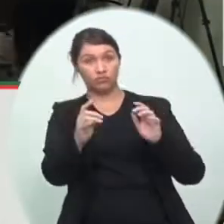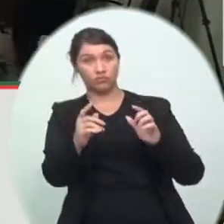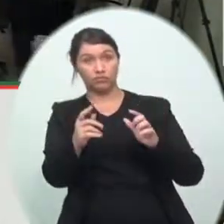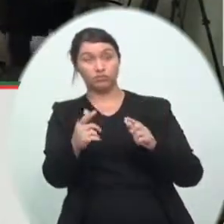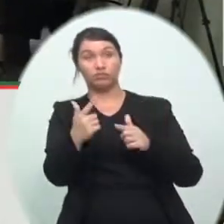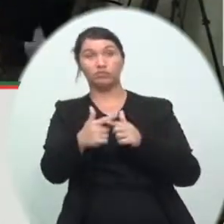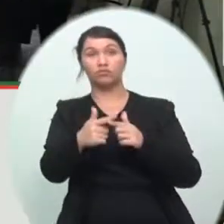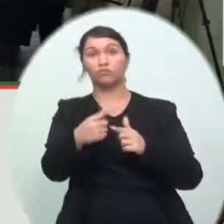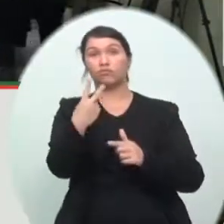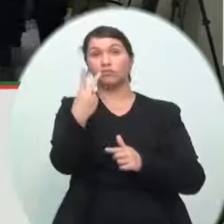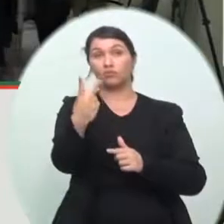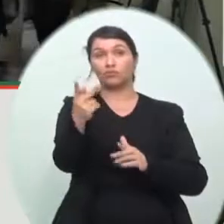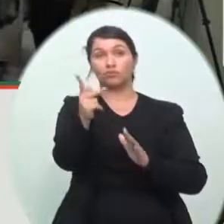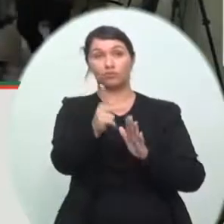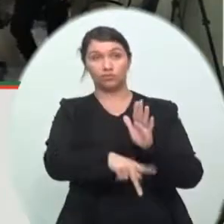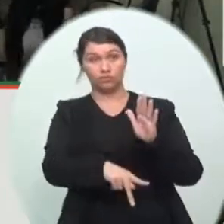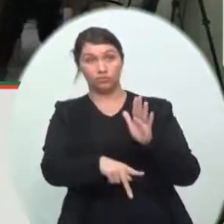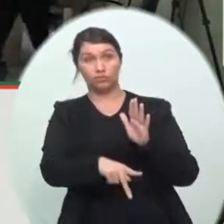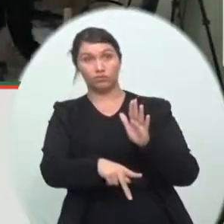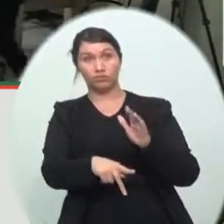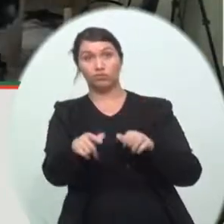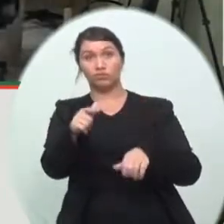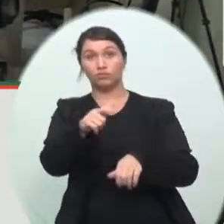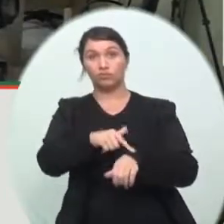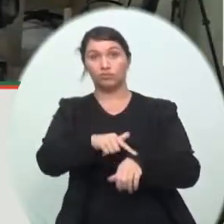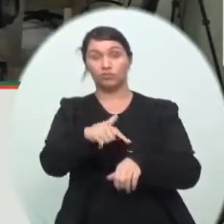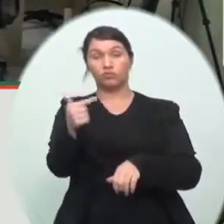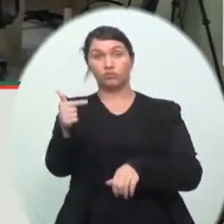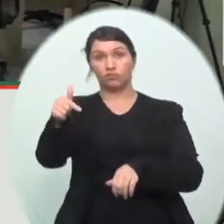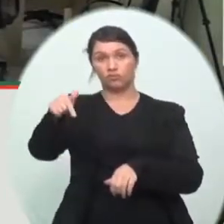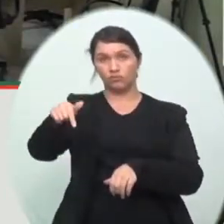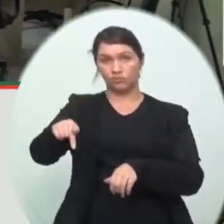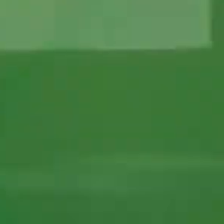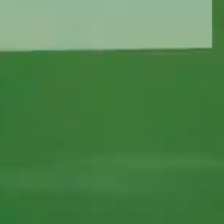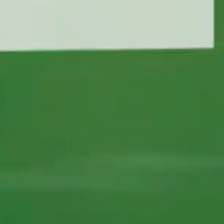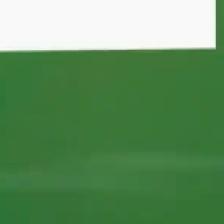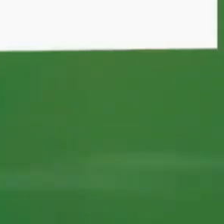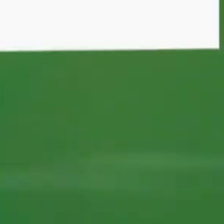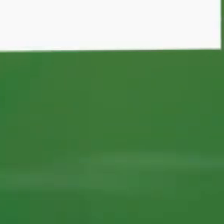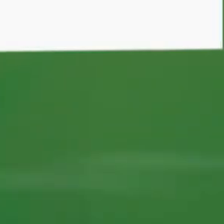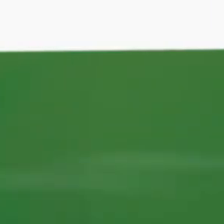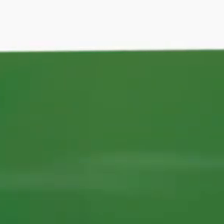e 098, às 17 horas. Boa noite e até amanhã.